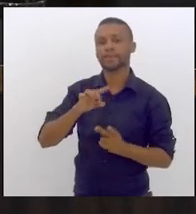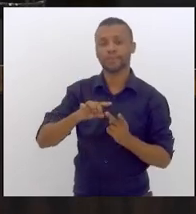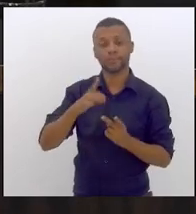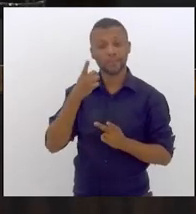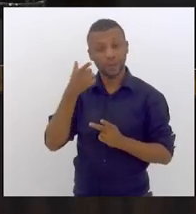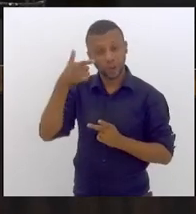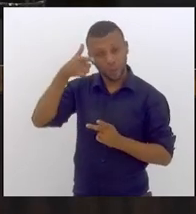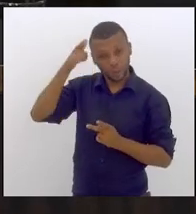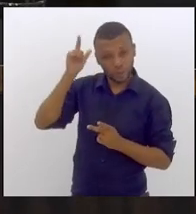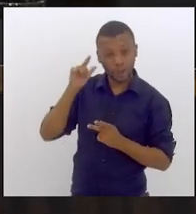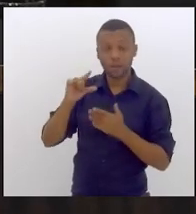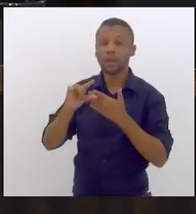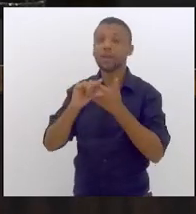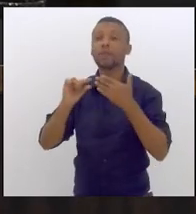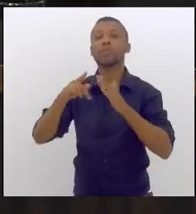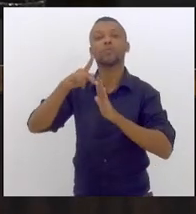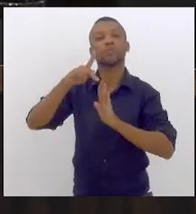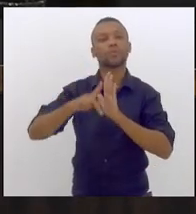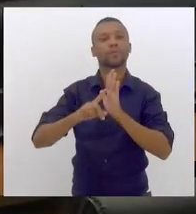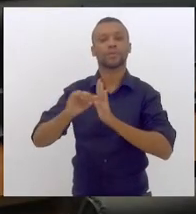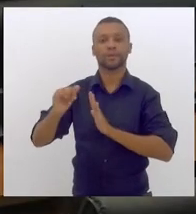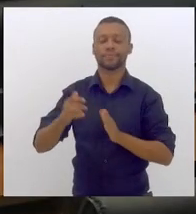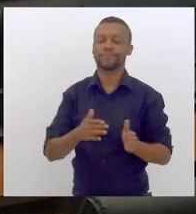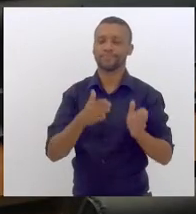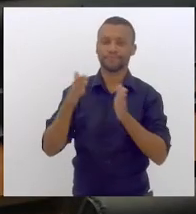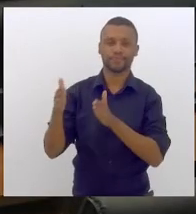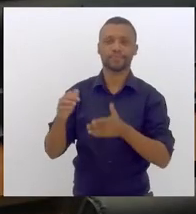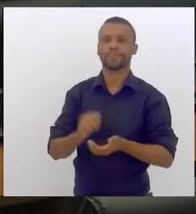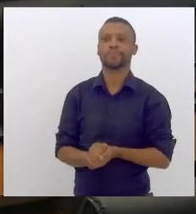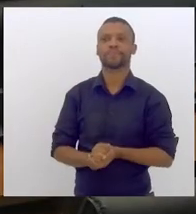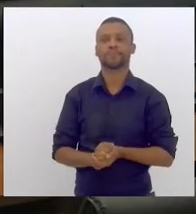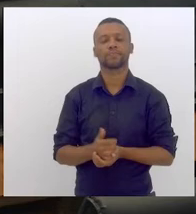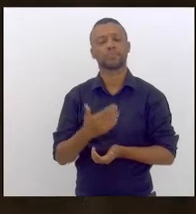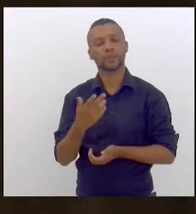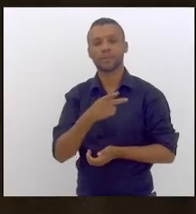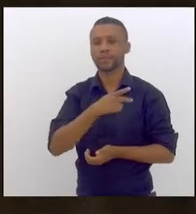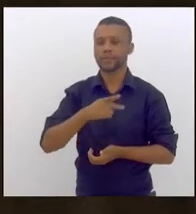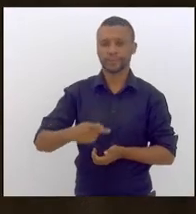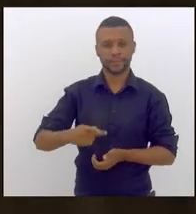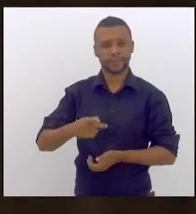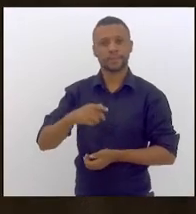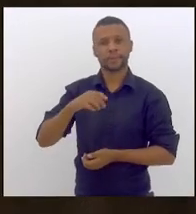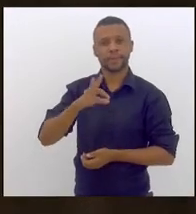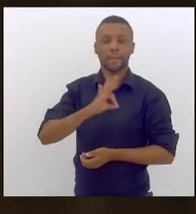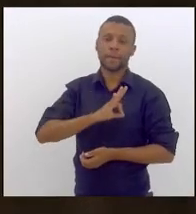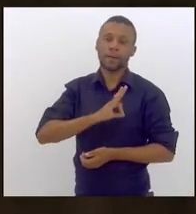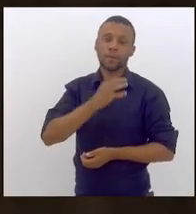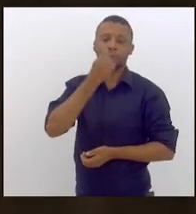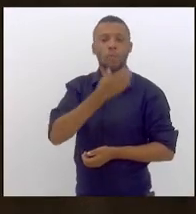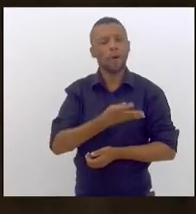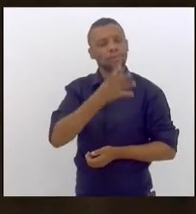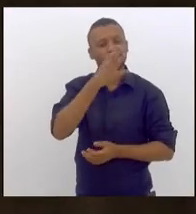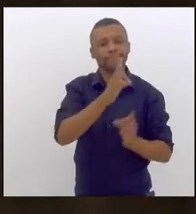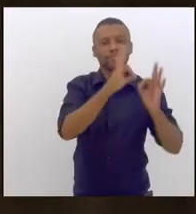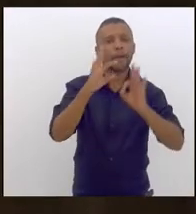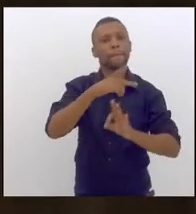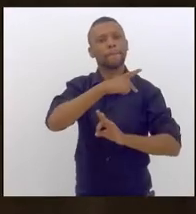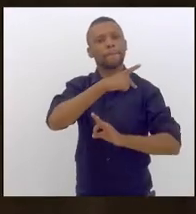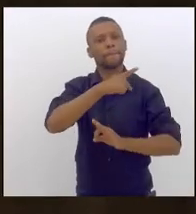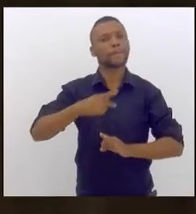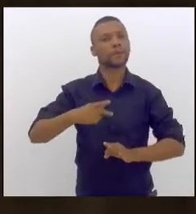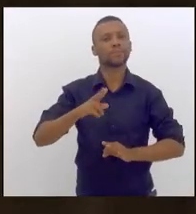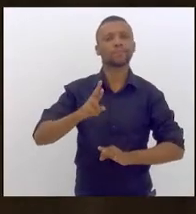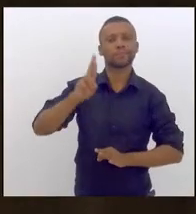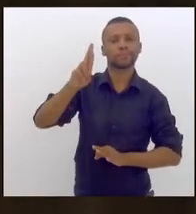Paulo é o autor do projeto. Senhora Presidente Marta Rocha, muito bom vê-la presidindo aqui essa Assembleia com